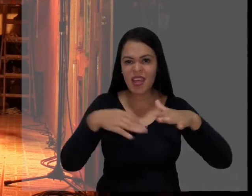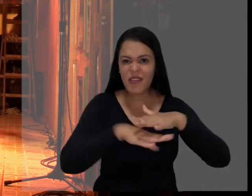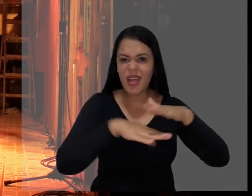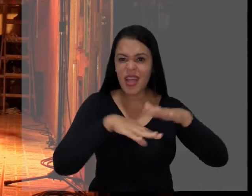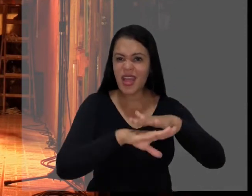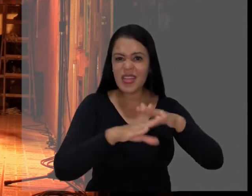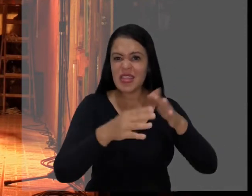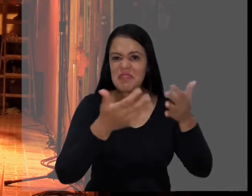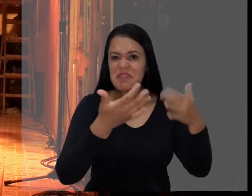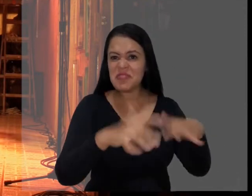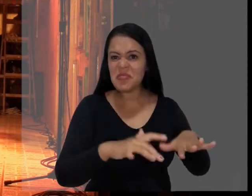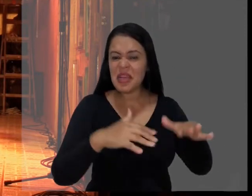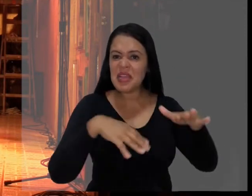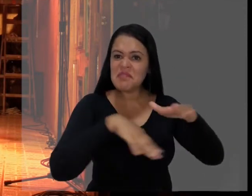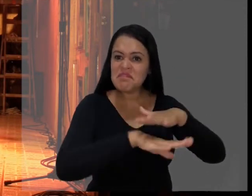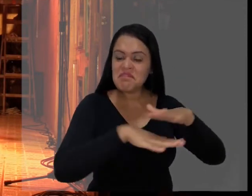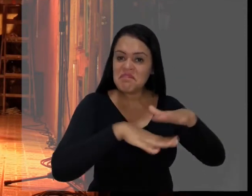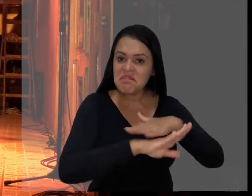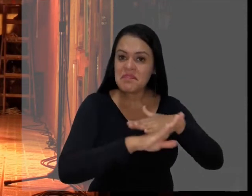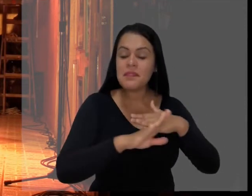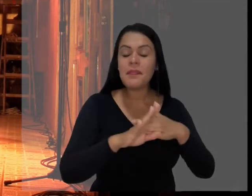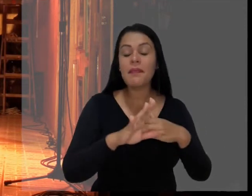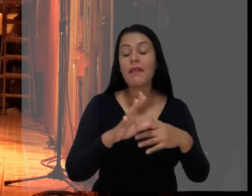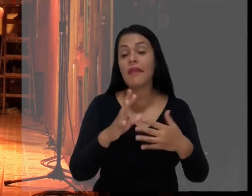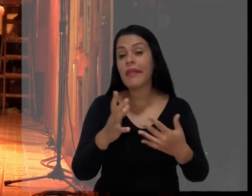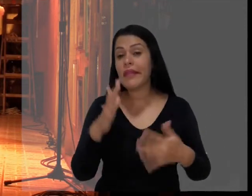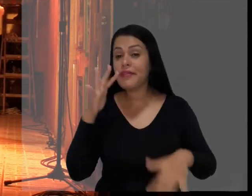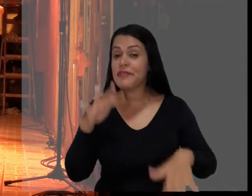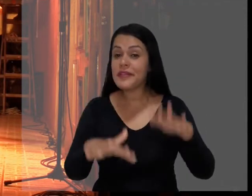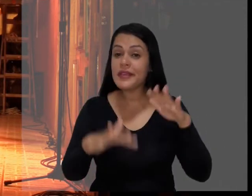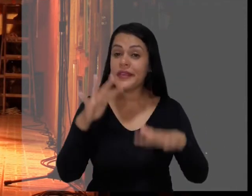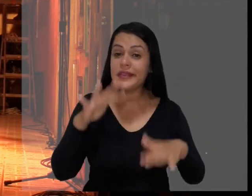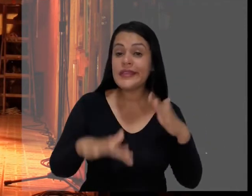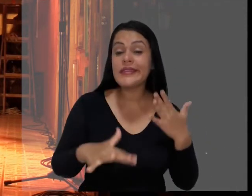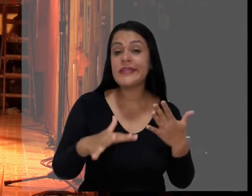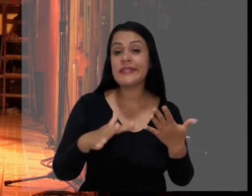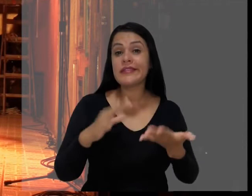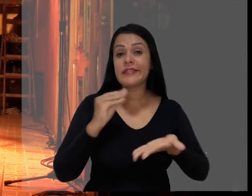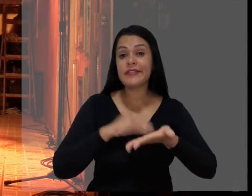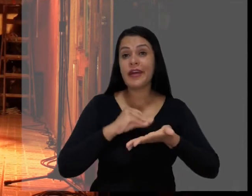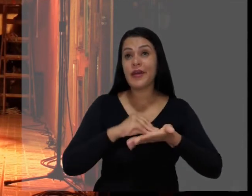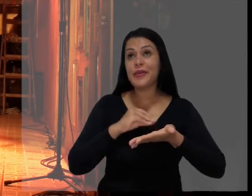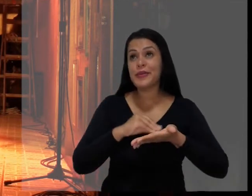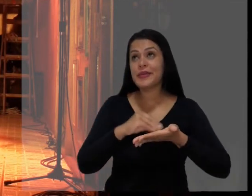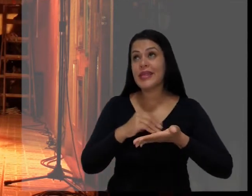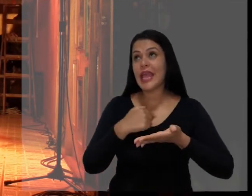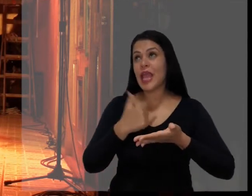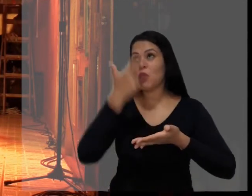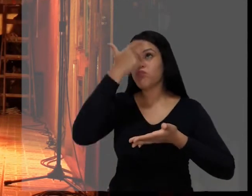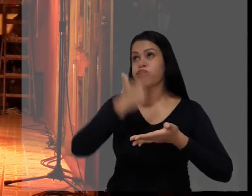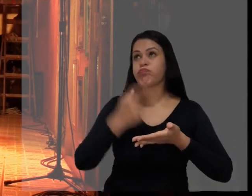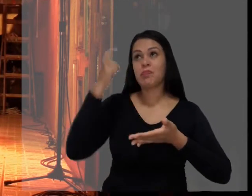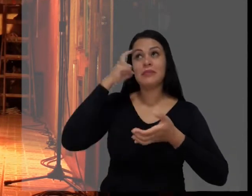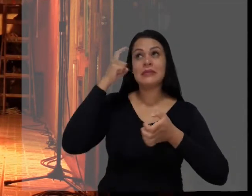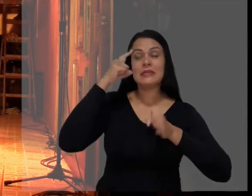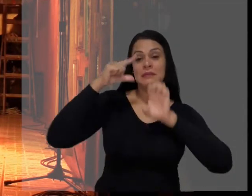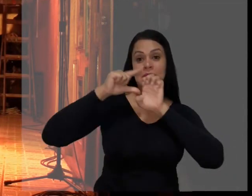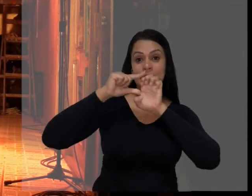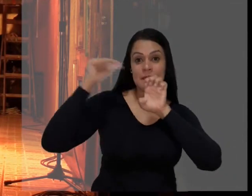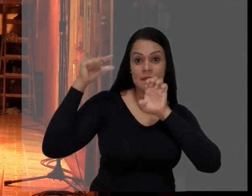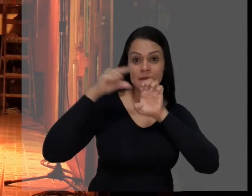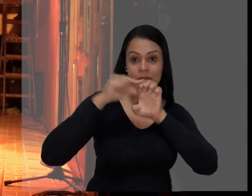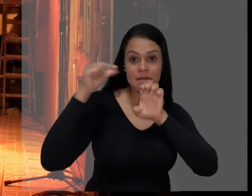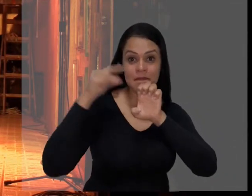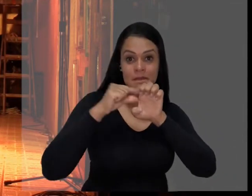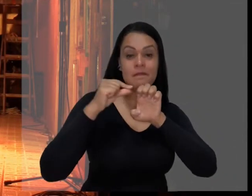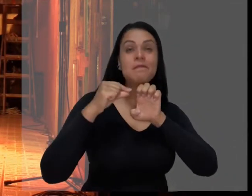guarda. Talvez seja a falta de uma visão empreendedora.